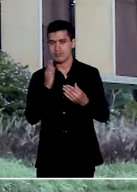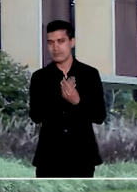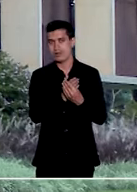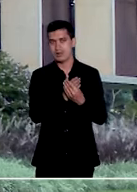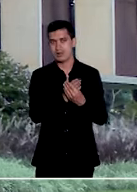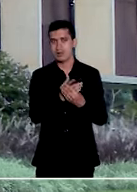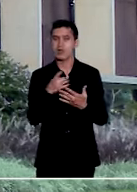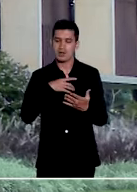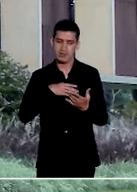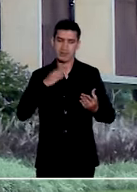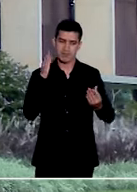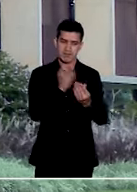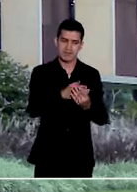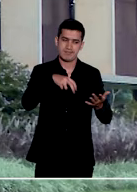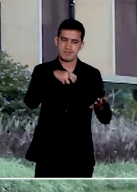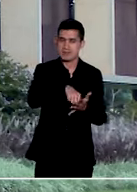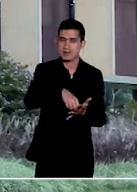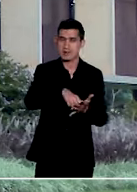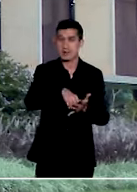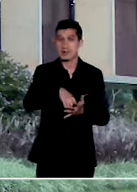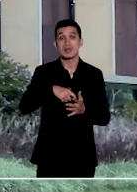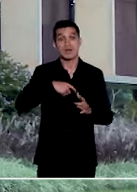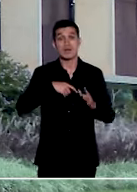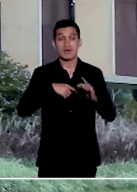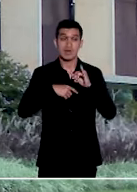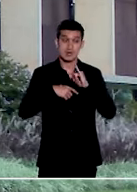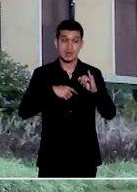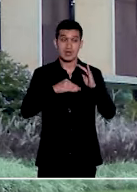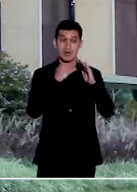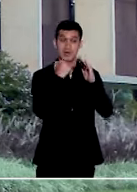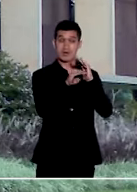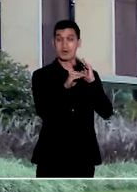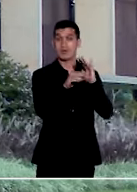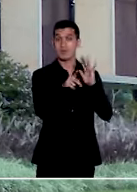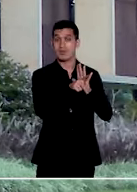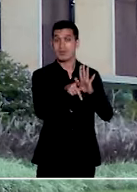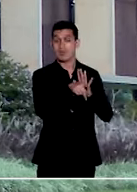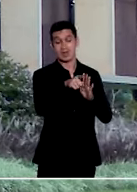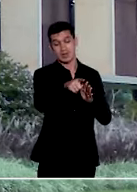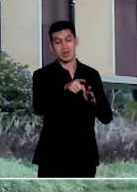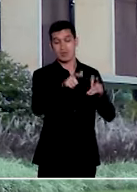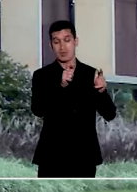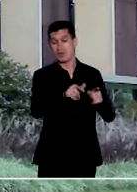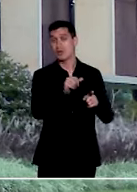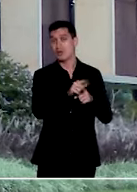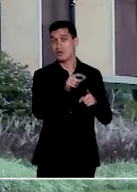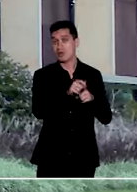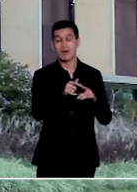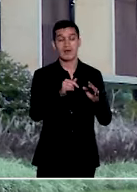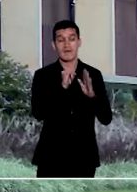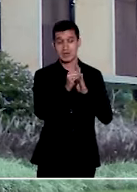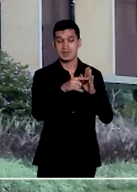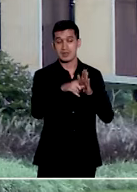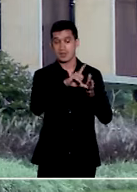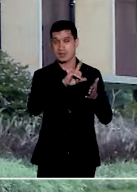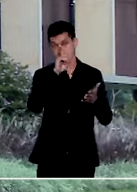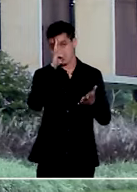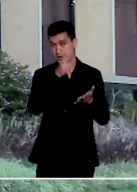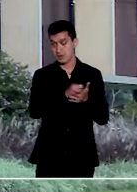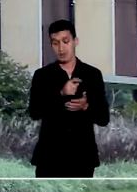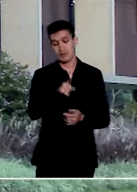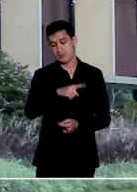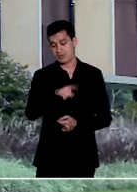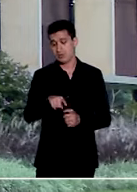execu e disse ter encaminhado e-mail à advogada da locadora informando previamente o desejo de rescindir o